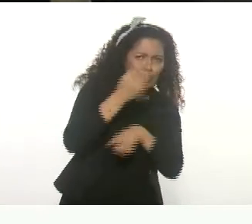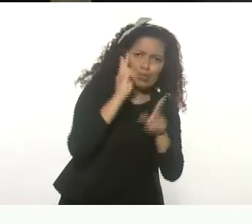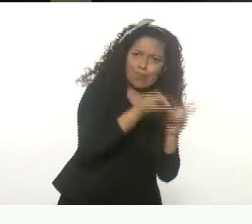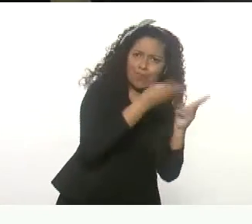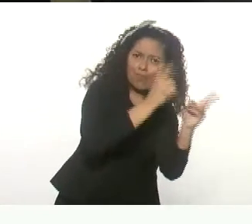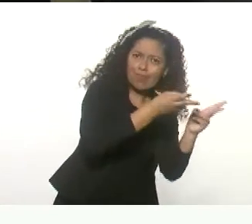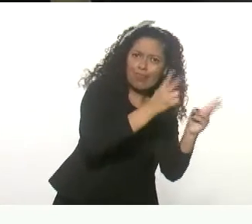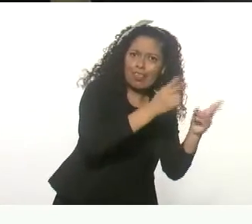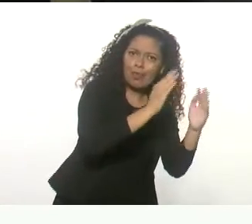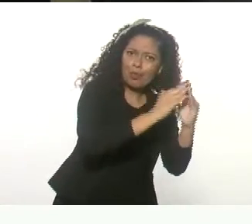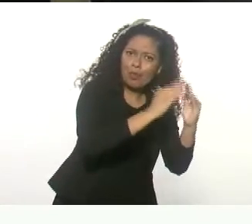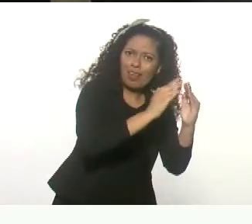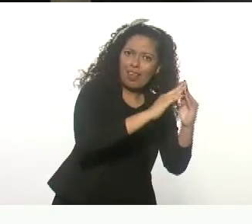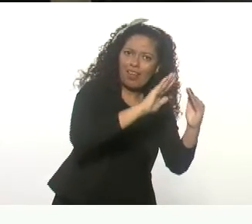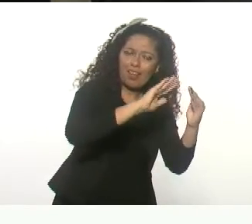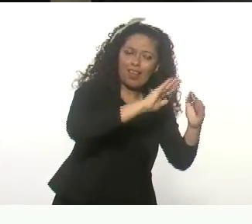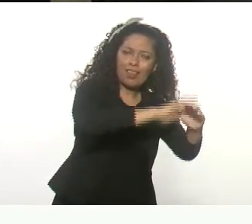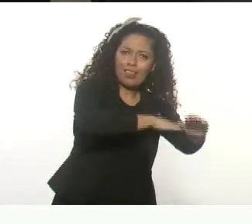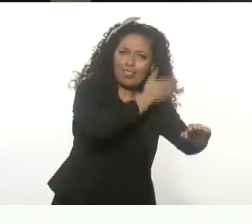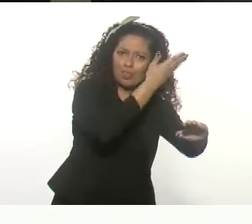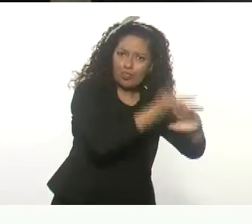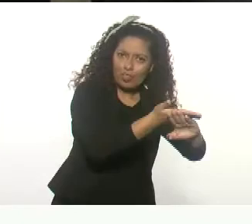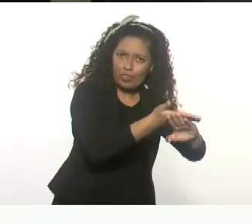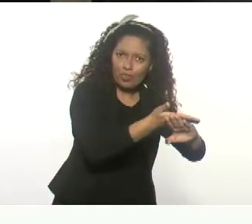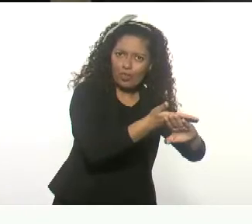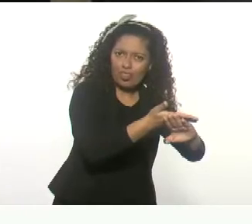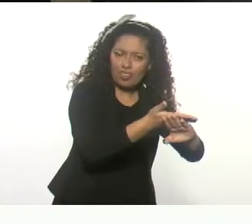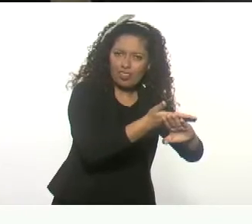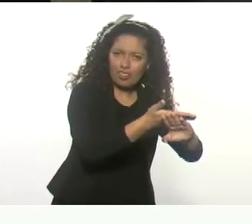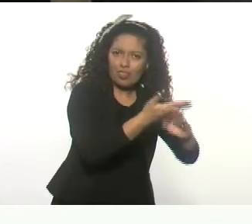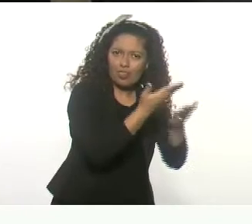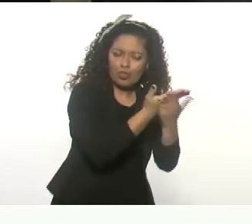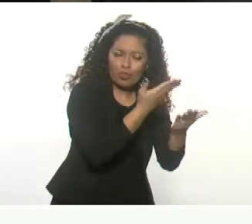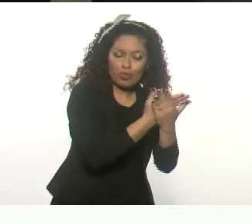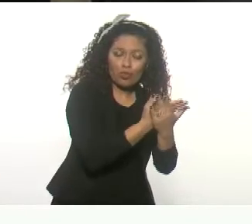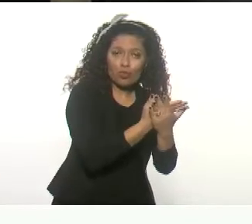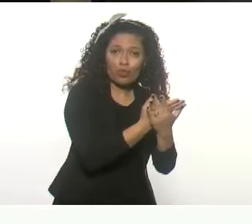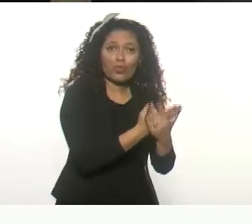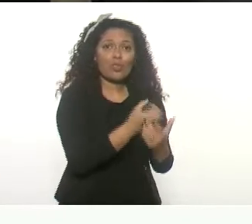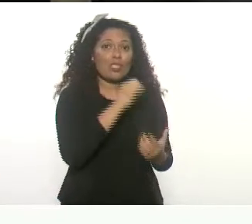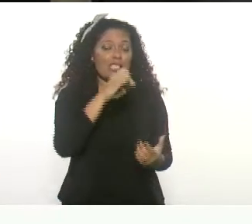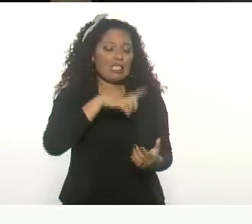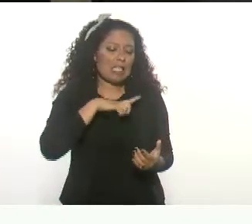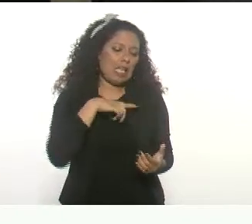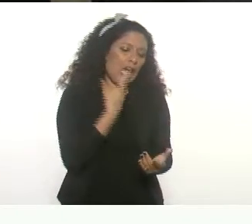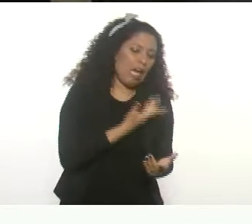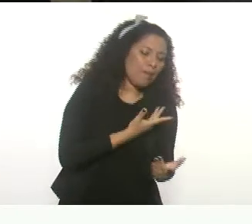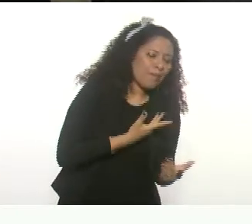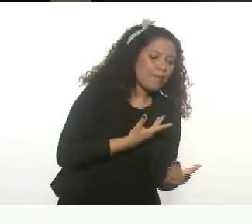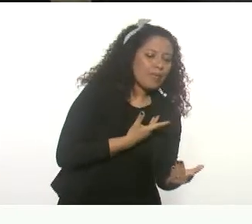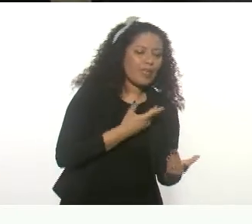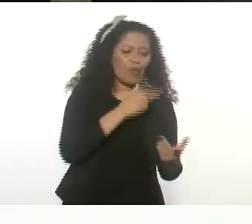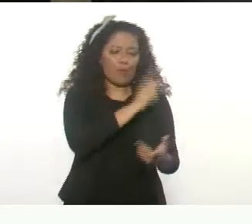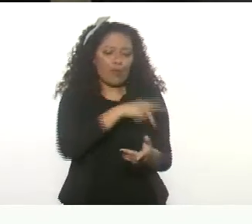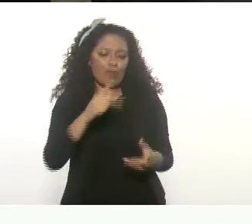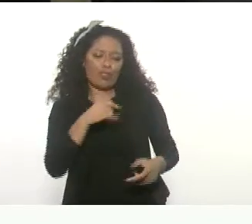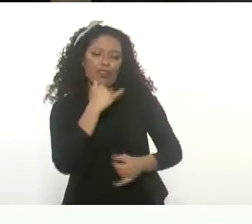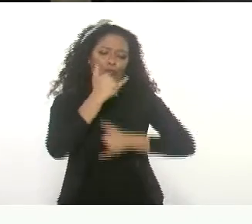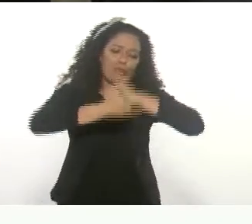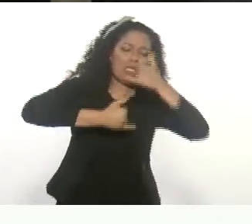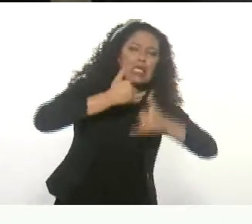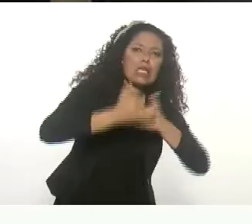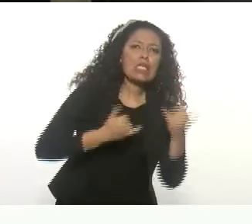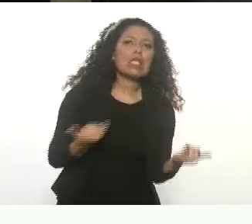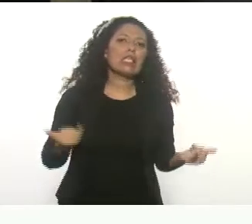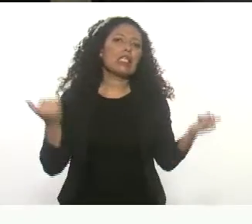no universo, numa escola em tempo integral, ele vai sentir vontade de estar ali. Mas com isso você tem que gerenciar o dia inteiro,